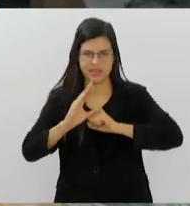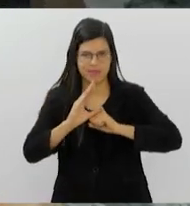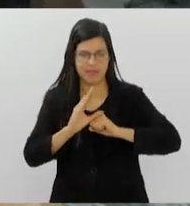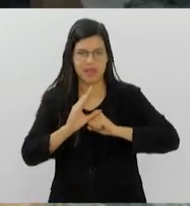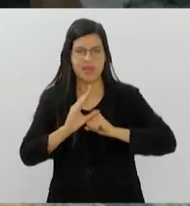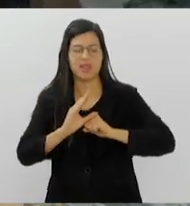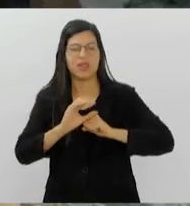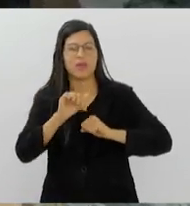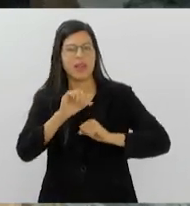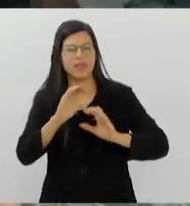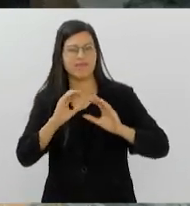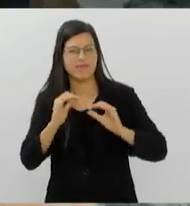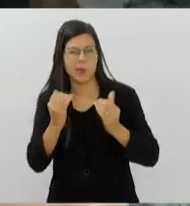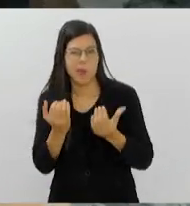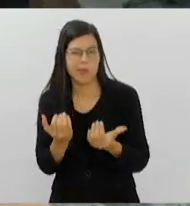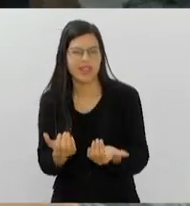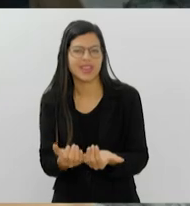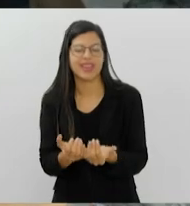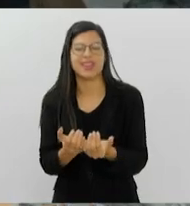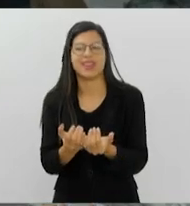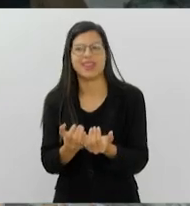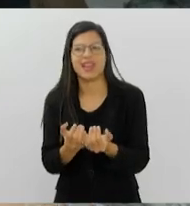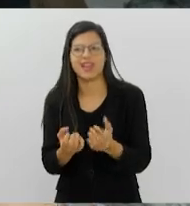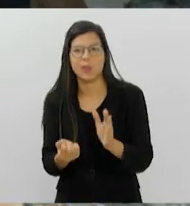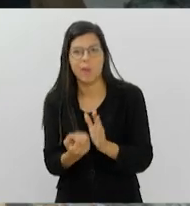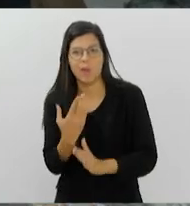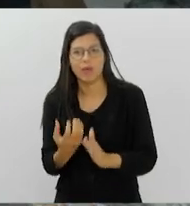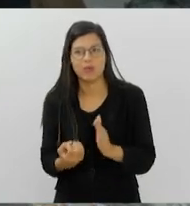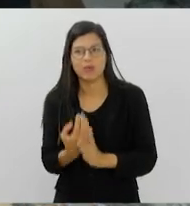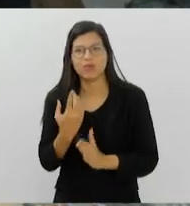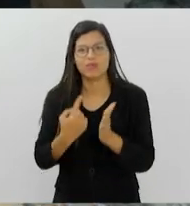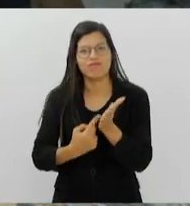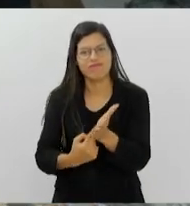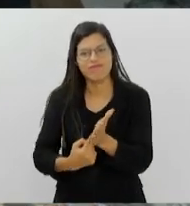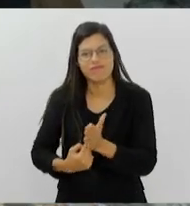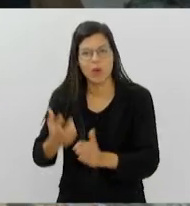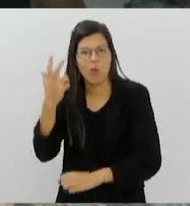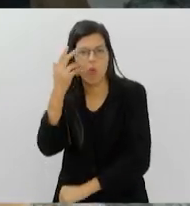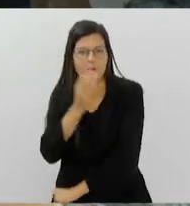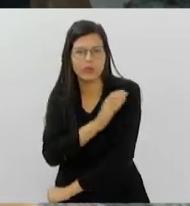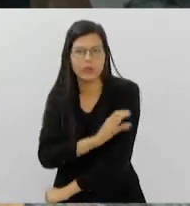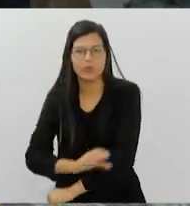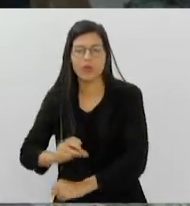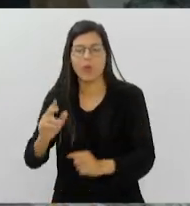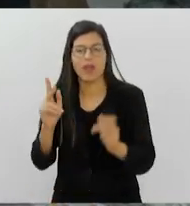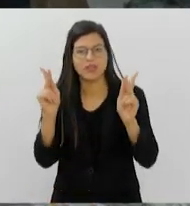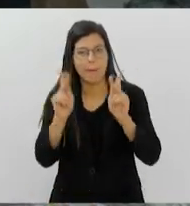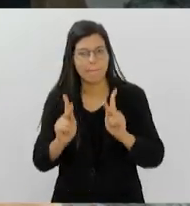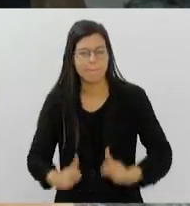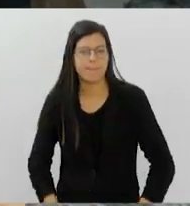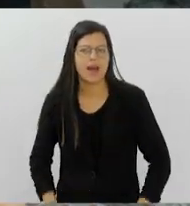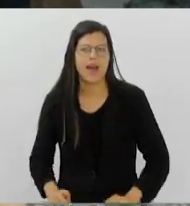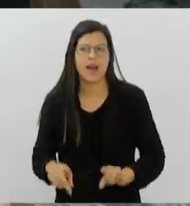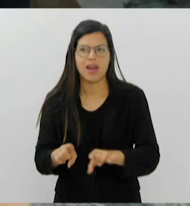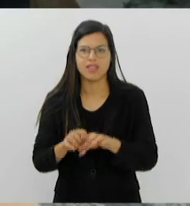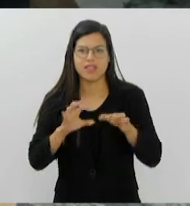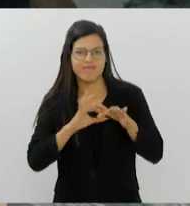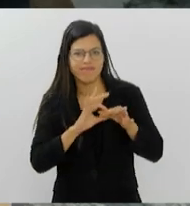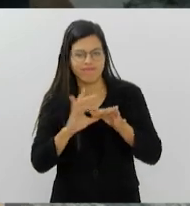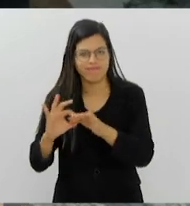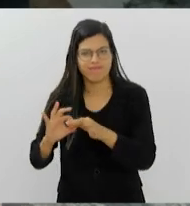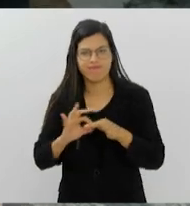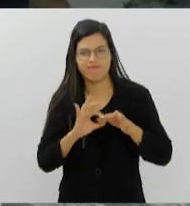essa comunidade produzindo e combinando junto uma mesma cultura, uma cultura de paz, uma cultura de comunhão, uma cultura